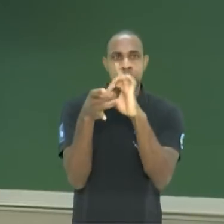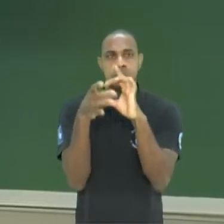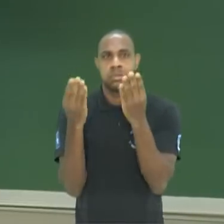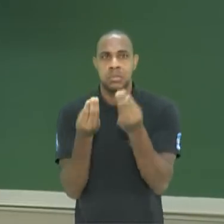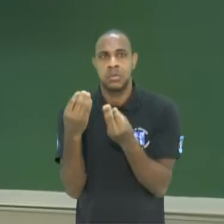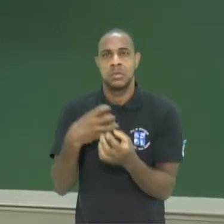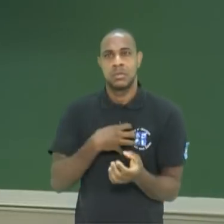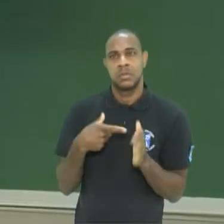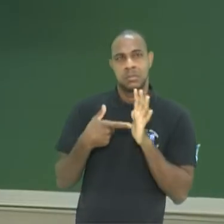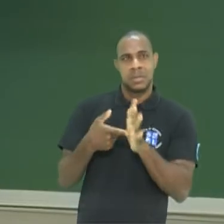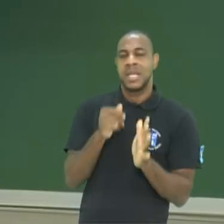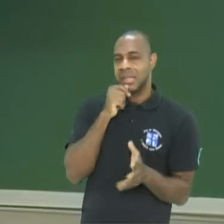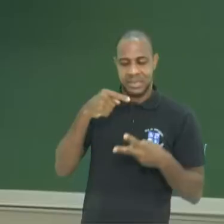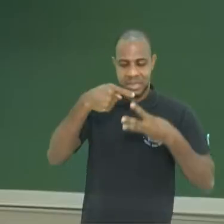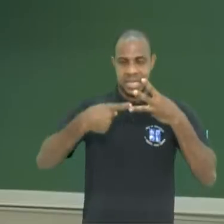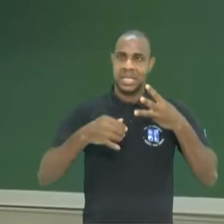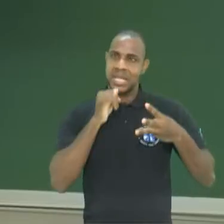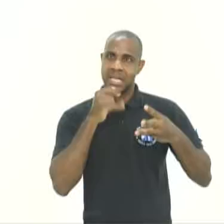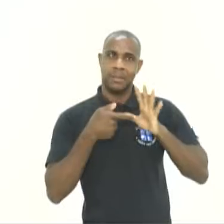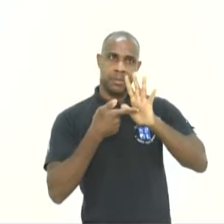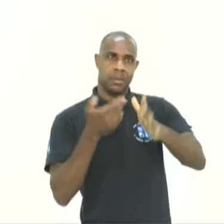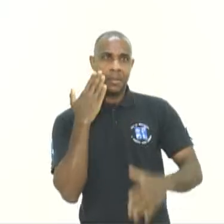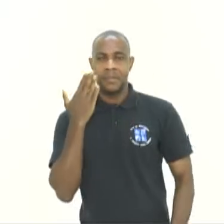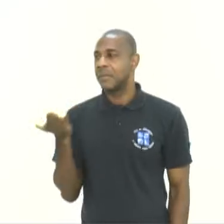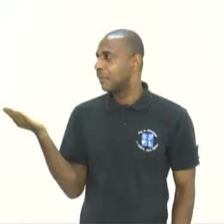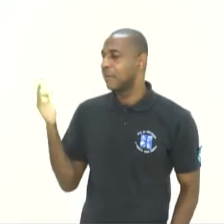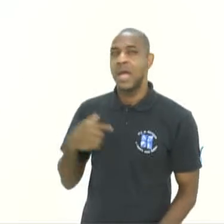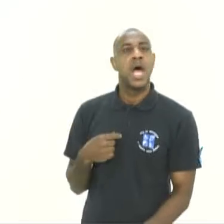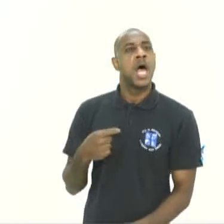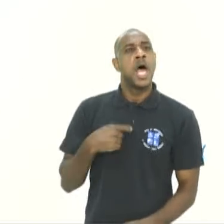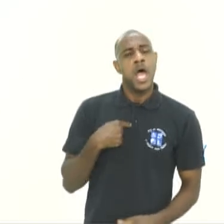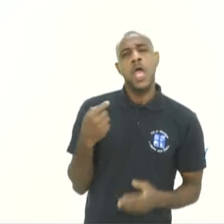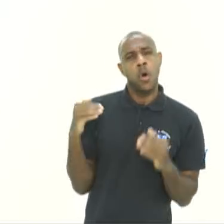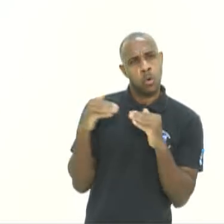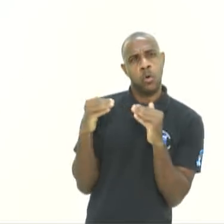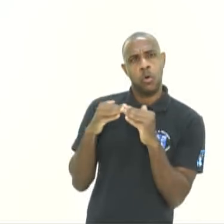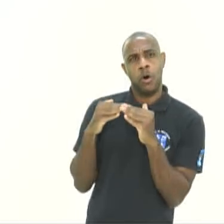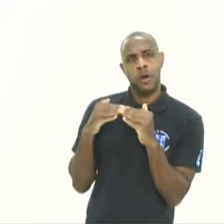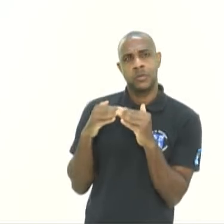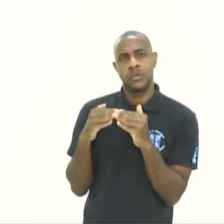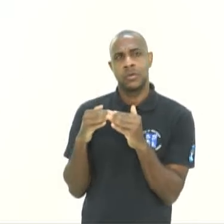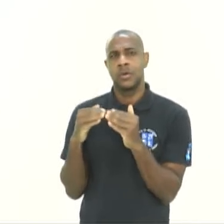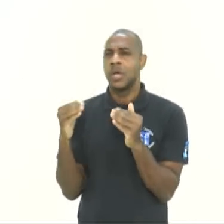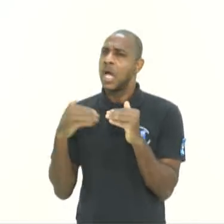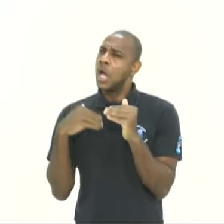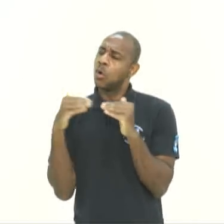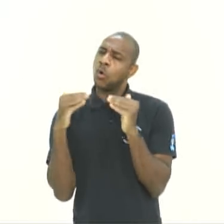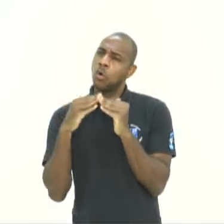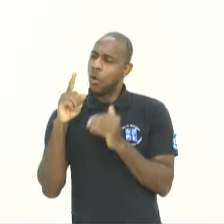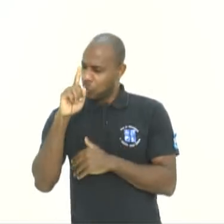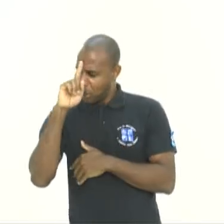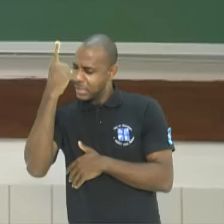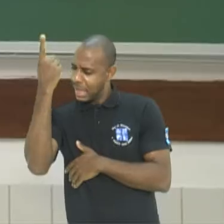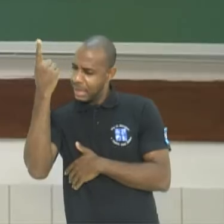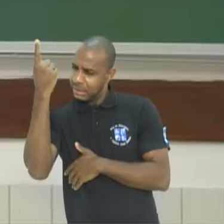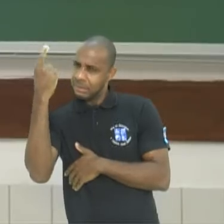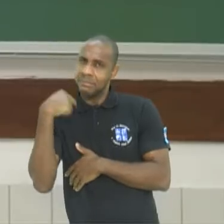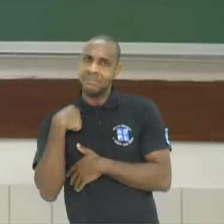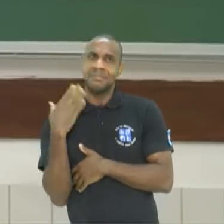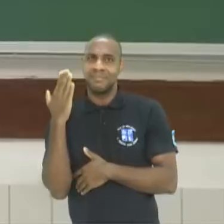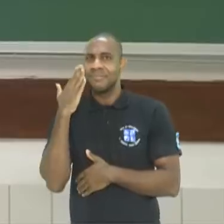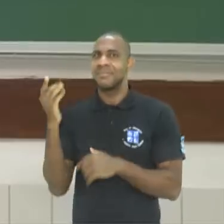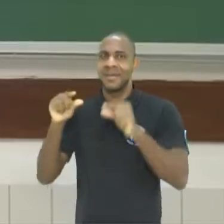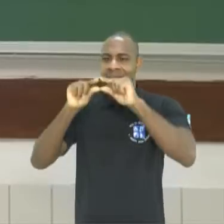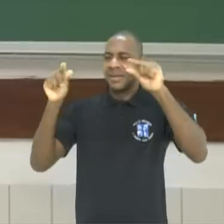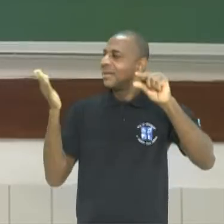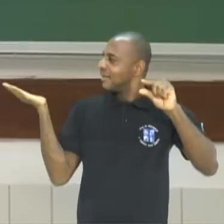Trouxe para vocês 3 exemplos. Eu concordo com a ideia. Lembra que a gente tem que pensar ali numa ideia? Eu coloquei ali um exemplo bem